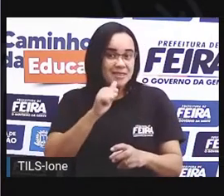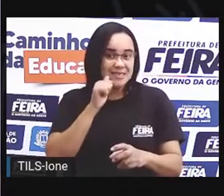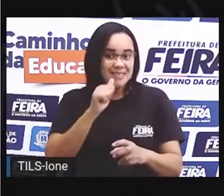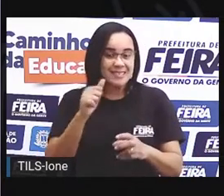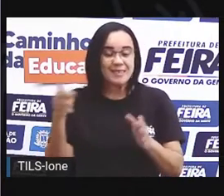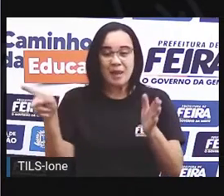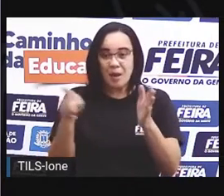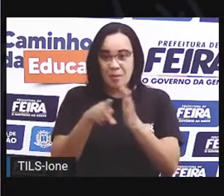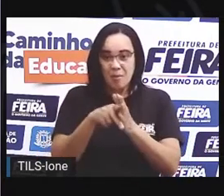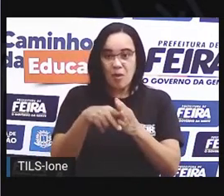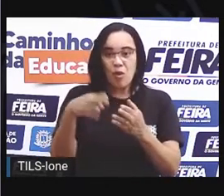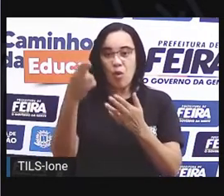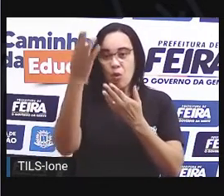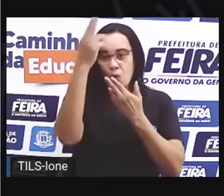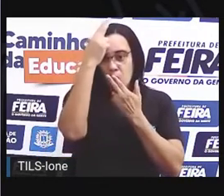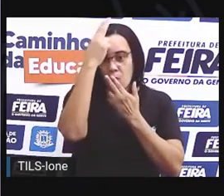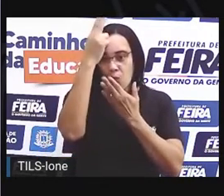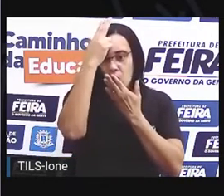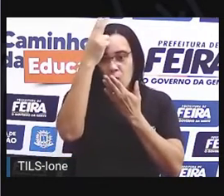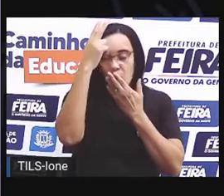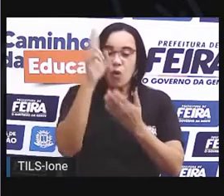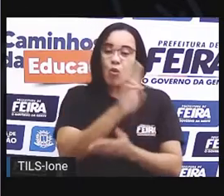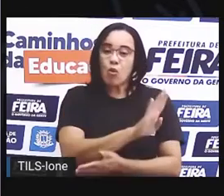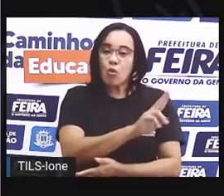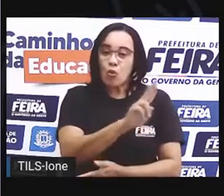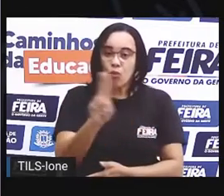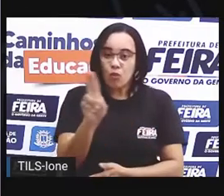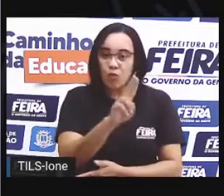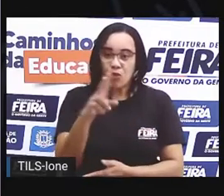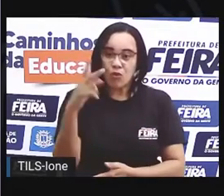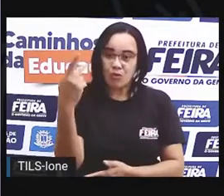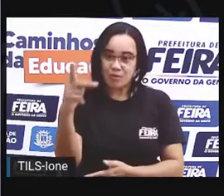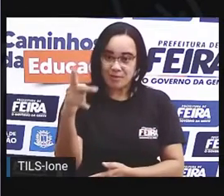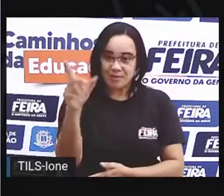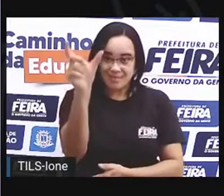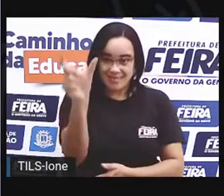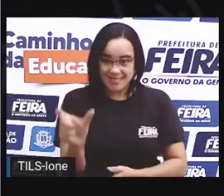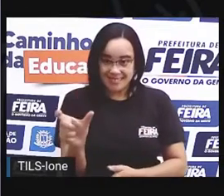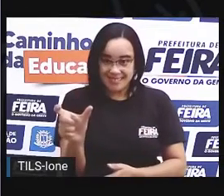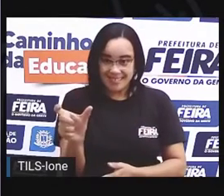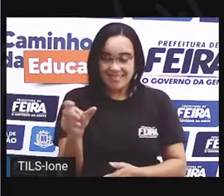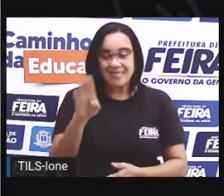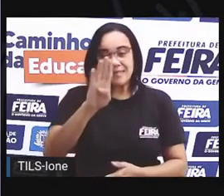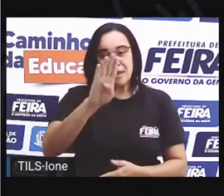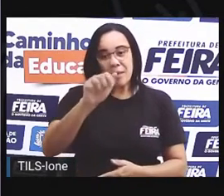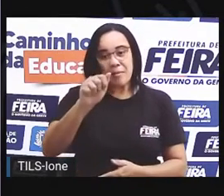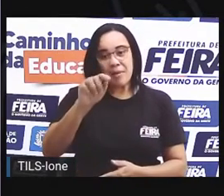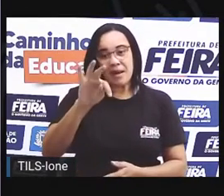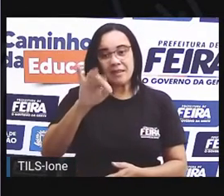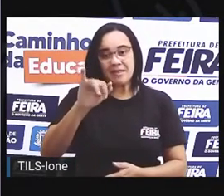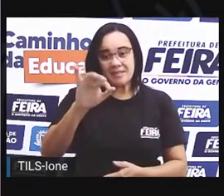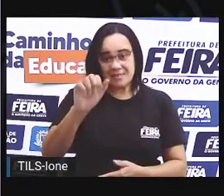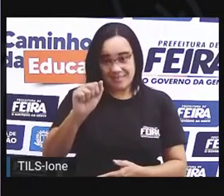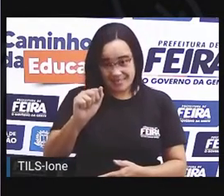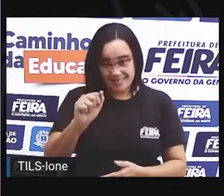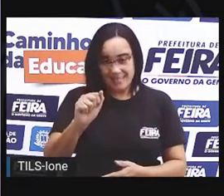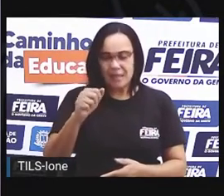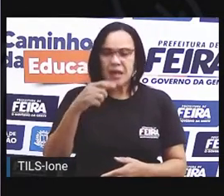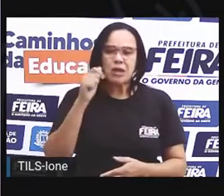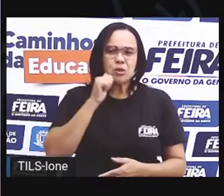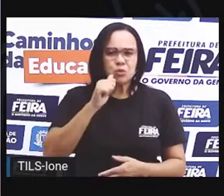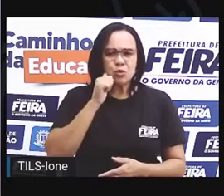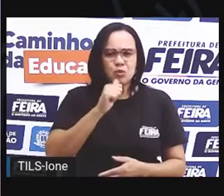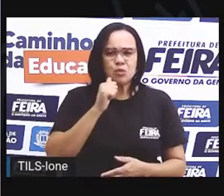indígena. Ela se chama Bartira. Isso mesmo. A Bartira era uma menina que